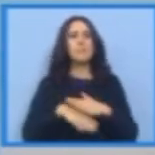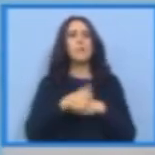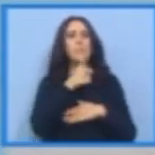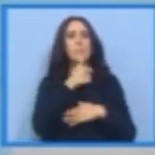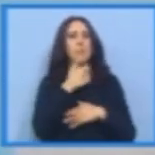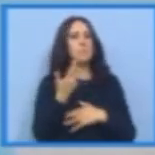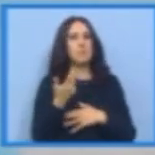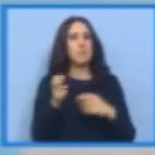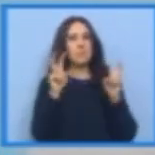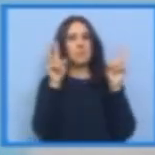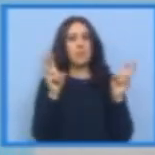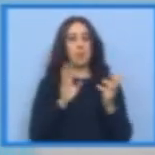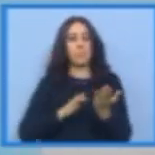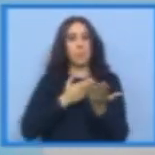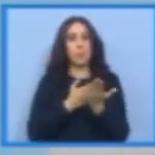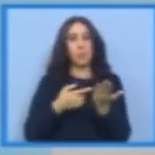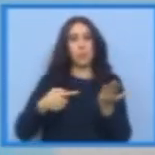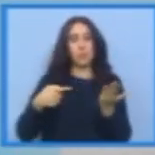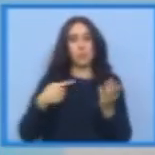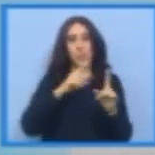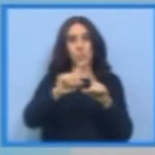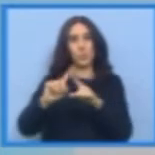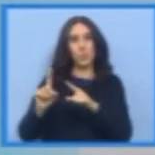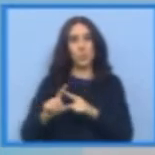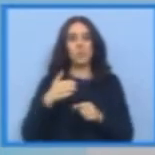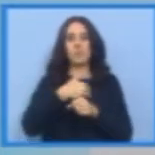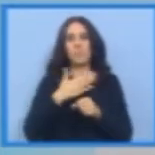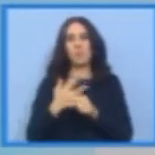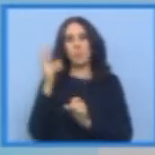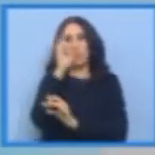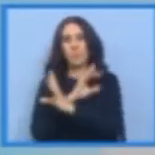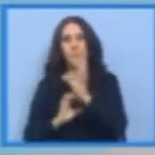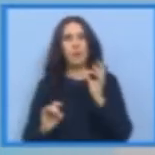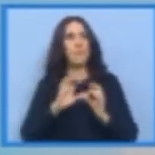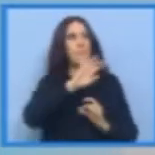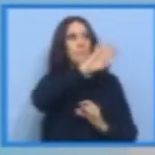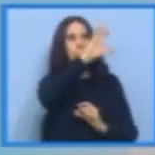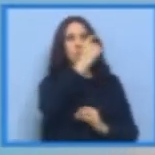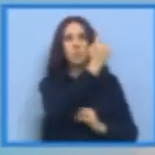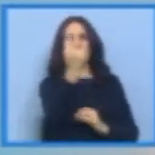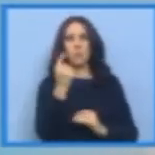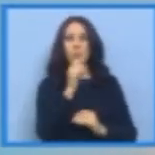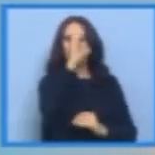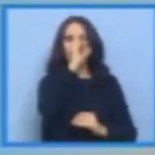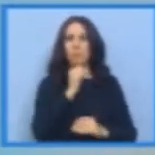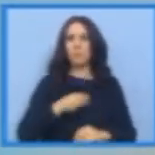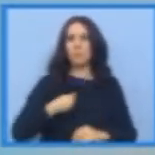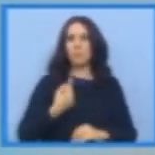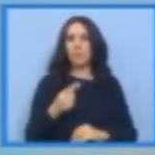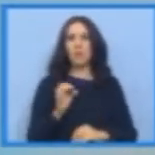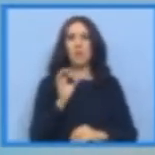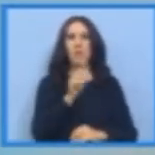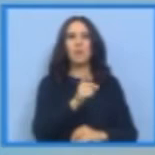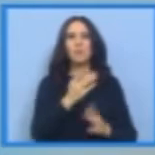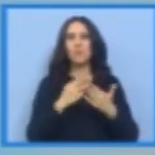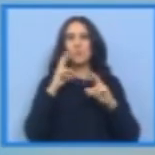enfim, entre as várias propostas para os gabinetes da União Europeia, para os governos de cada país, há também esta preocupação. E quais são as sugestões que o